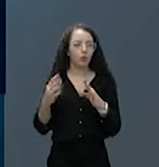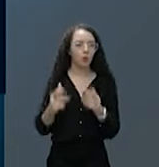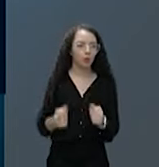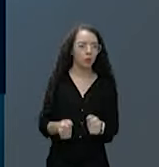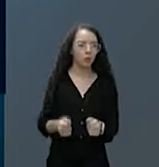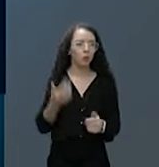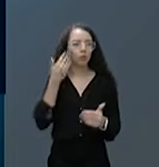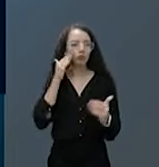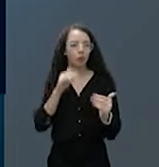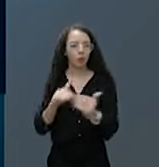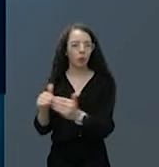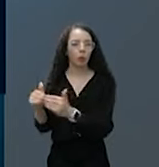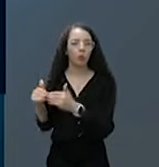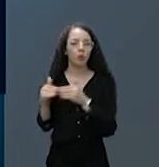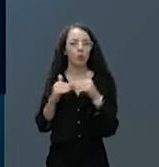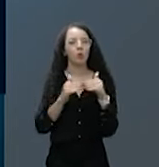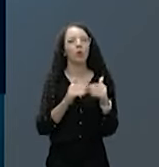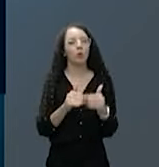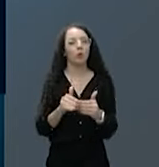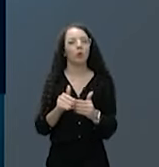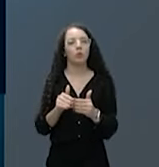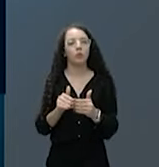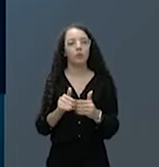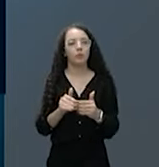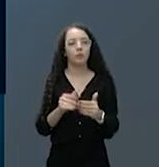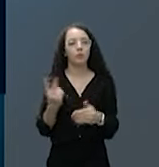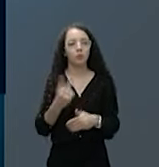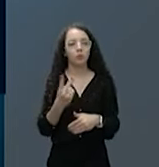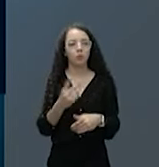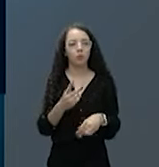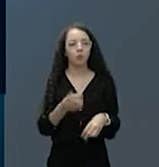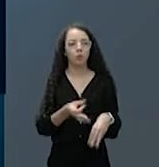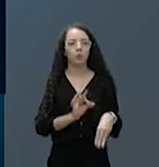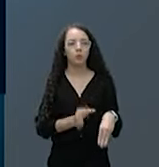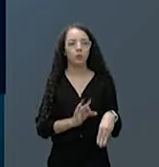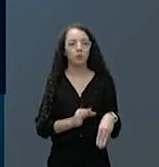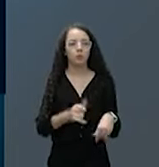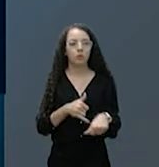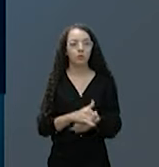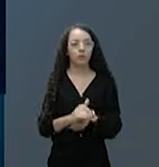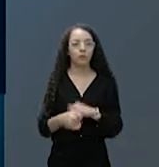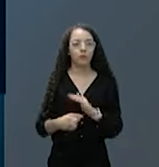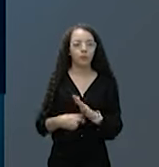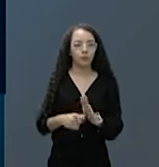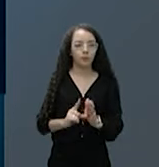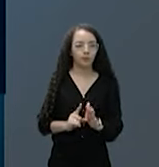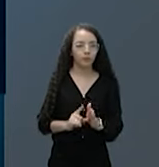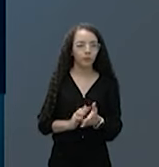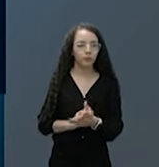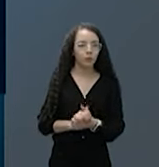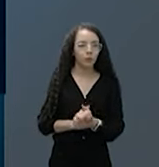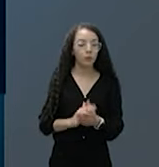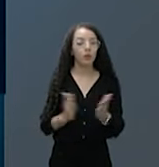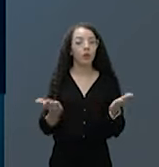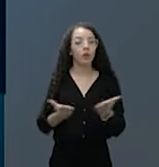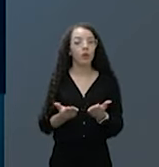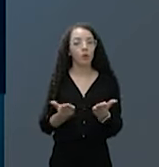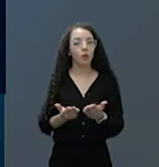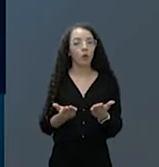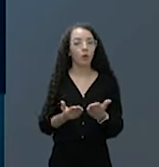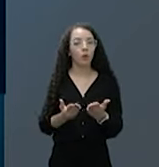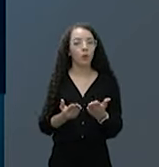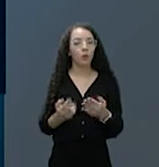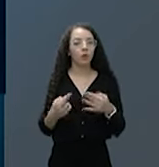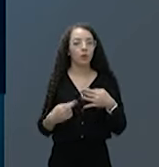Francisco Falcão 26. E o ministro Luiz Felipe Salomão. Agora vamos ao recurso repetitivo.